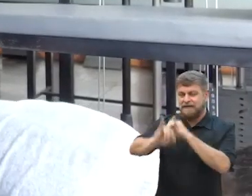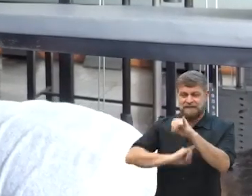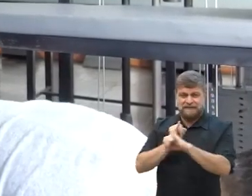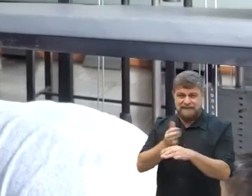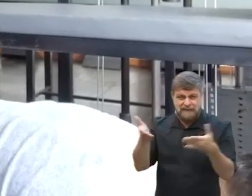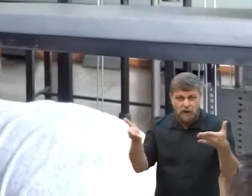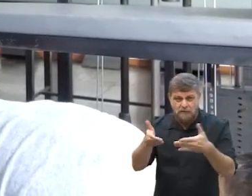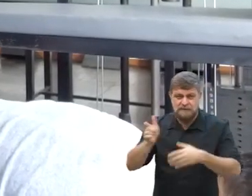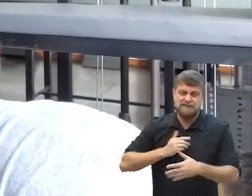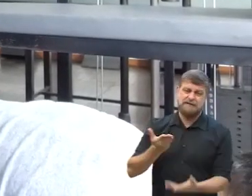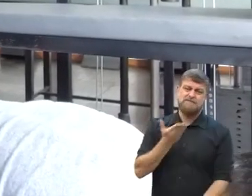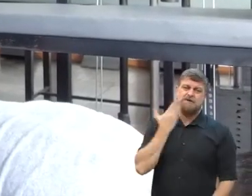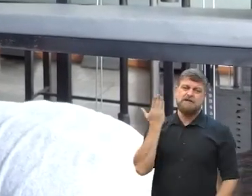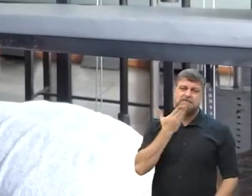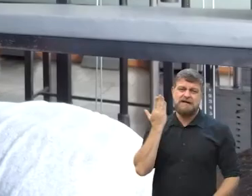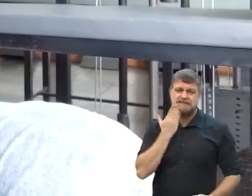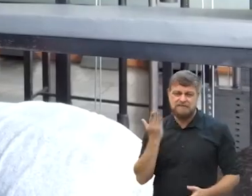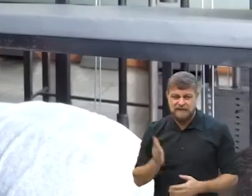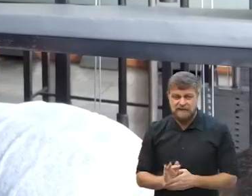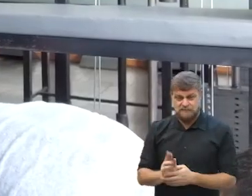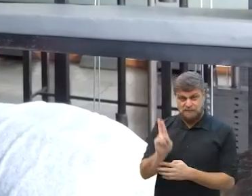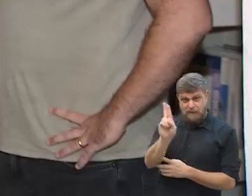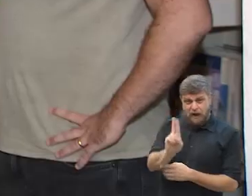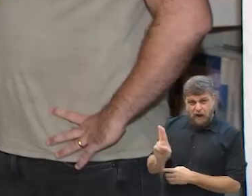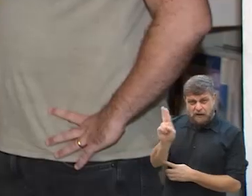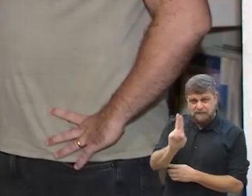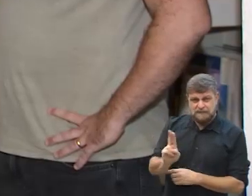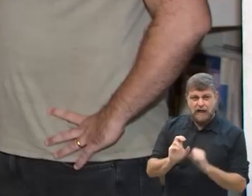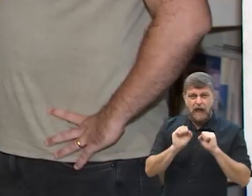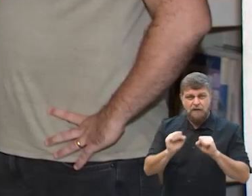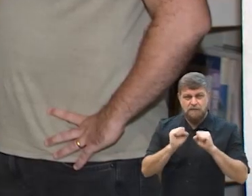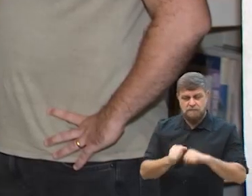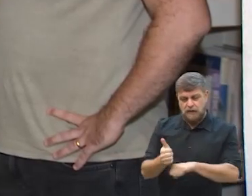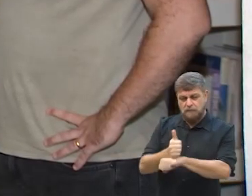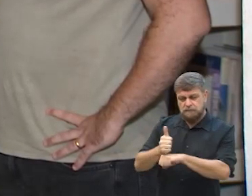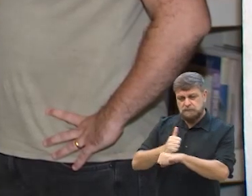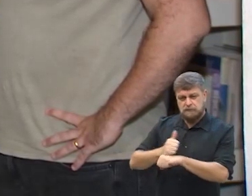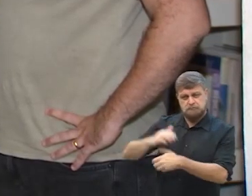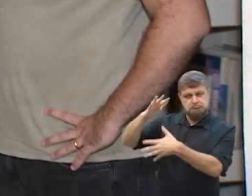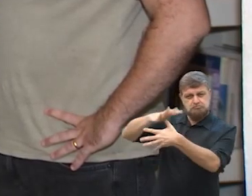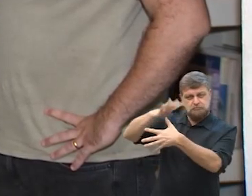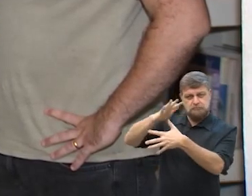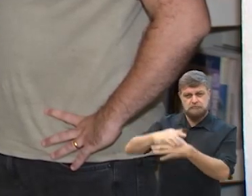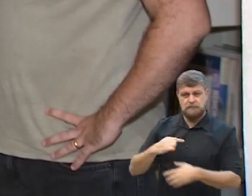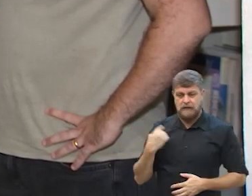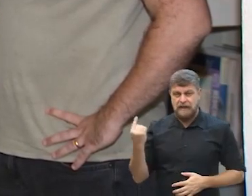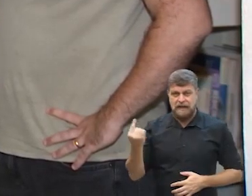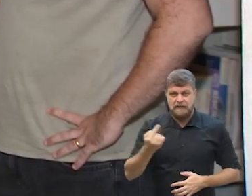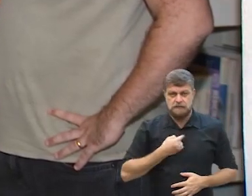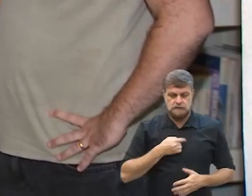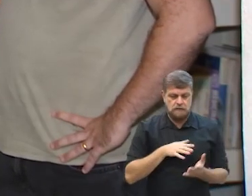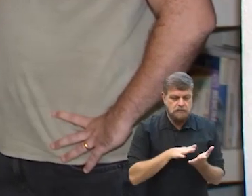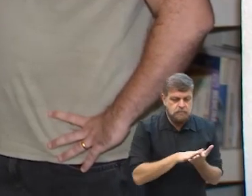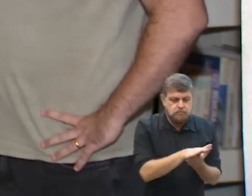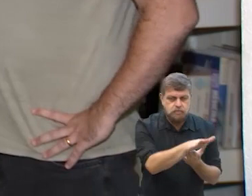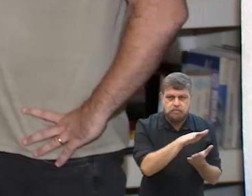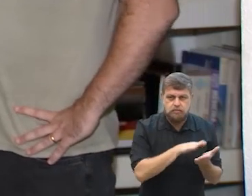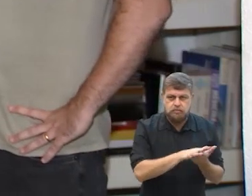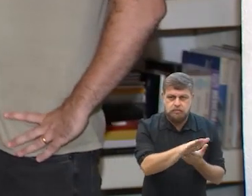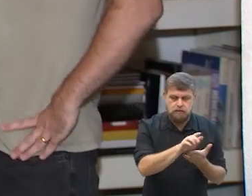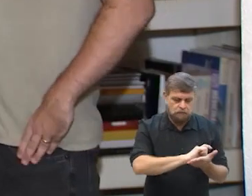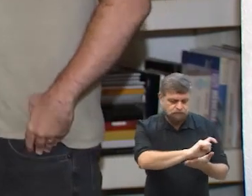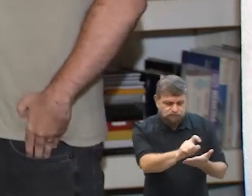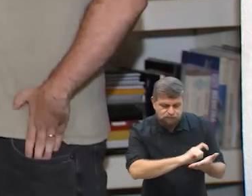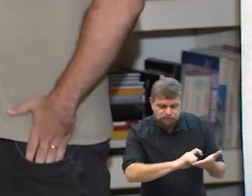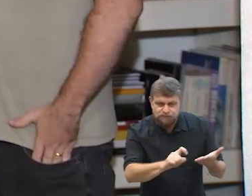com tudo, com as facilidades da universidade, nossa, você pode crescer muito. Na minha época nós usávamos mimeógrafo e quando veio